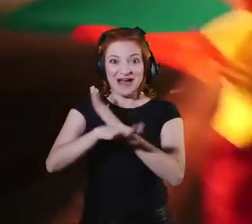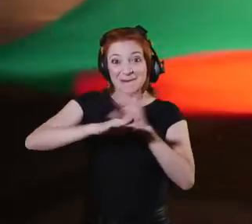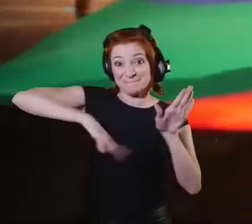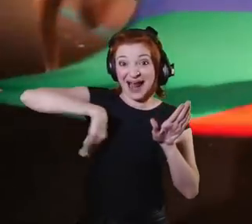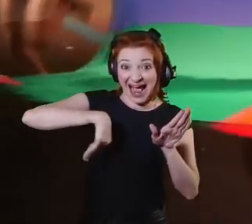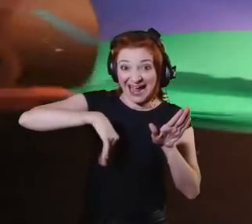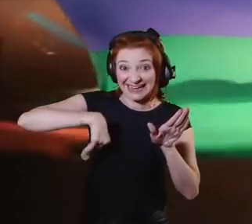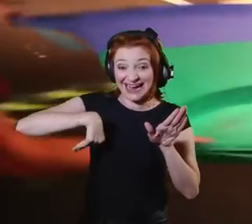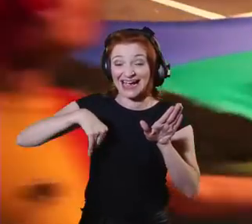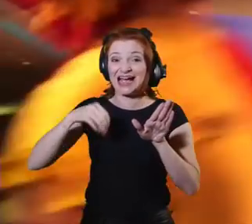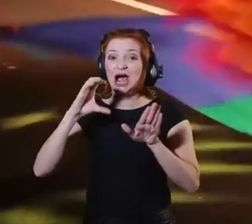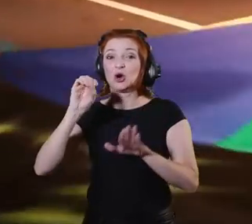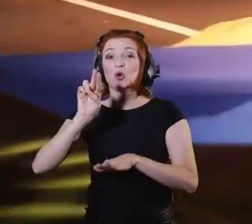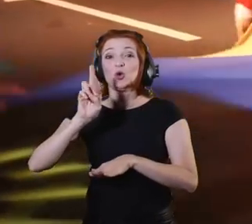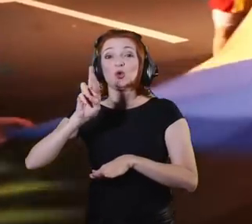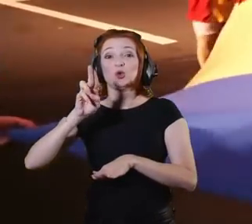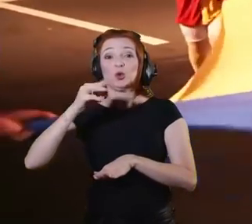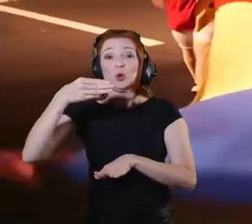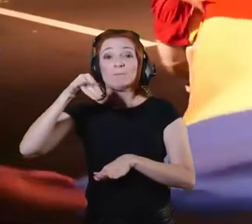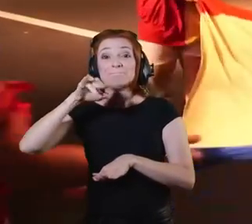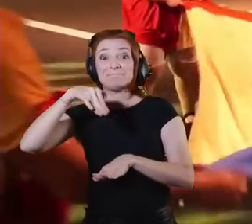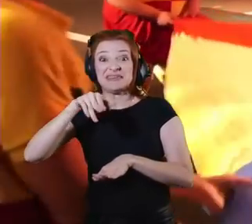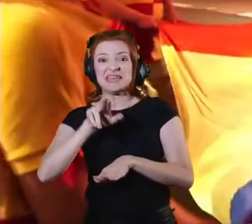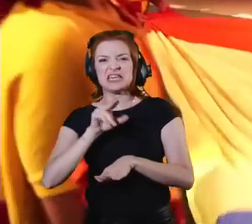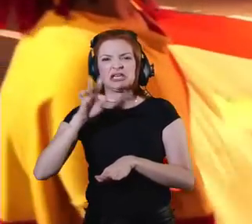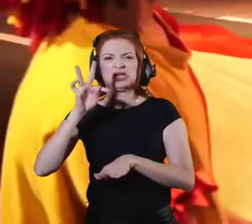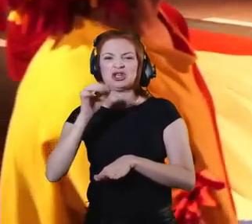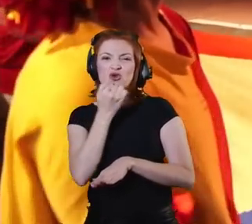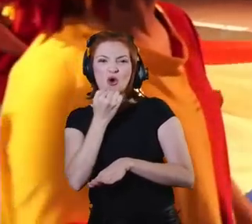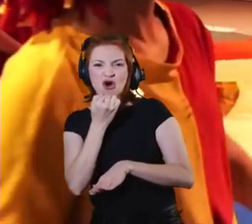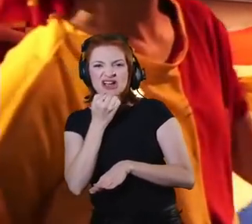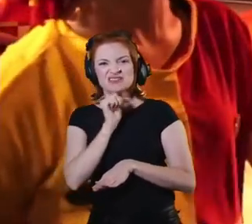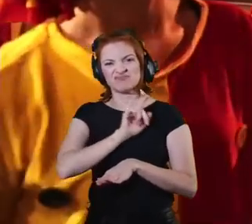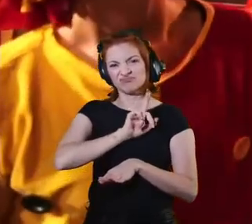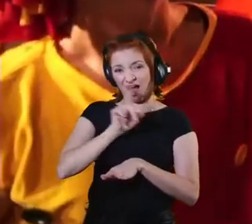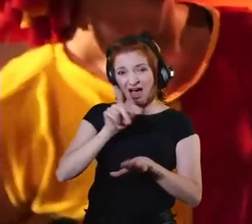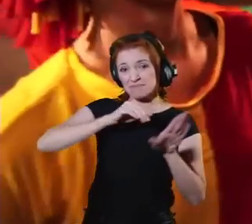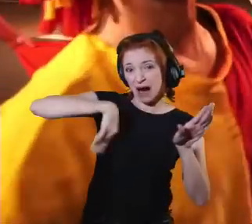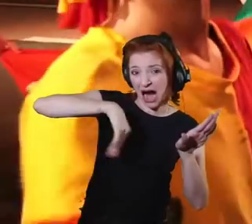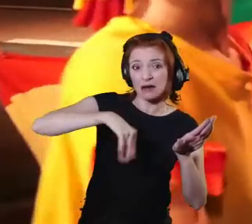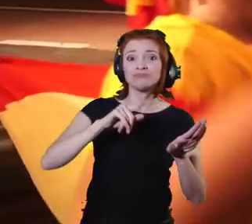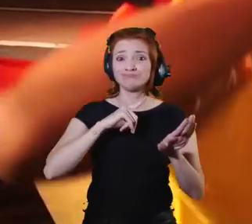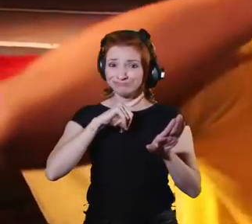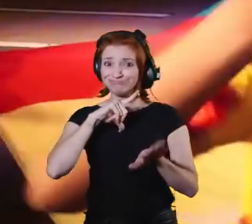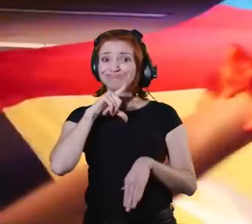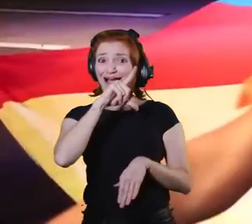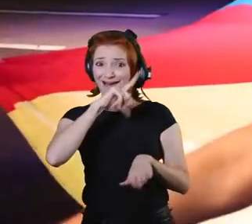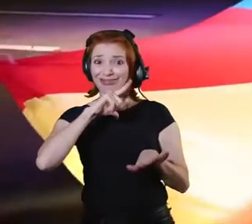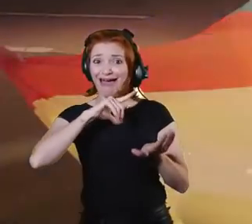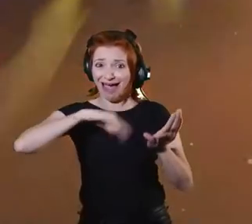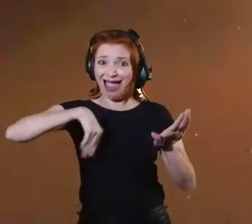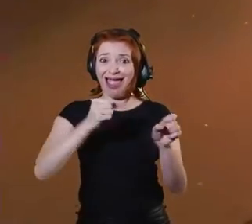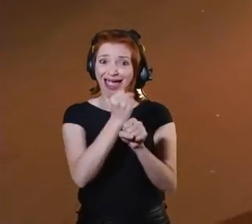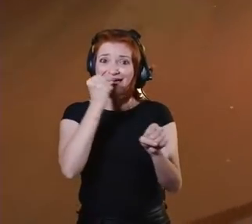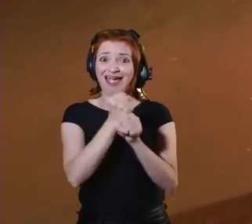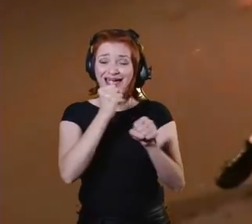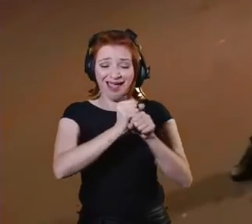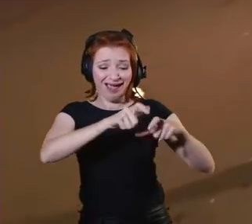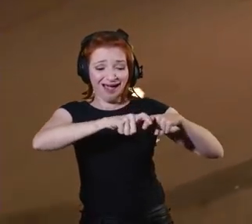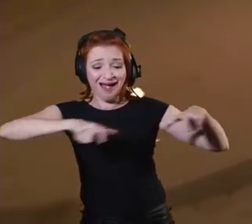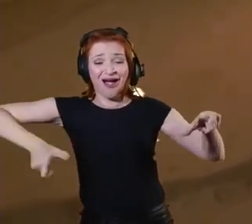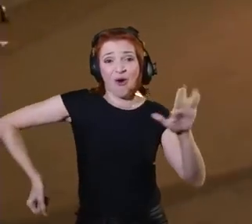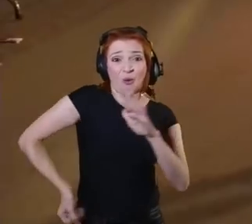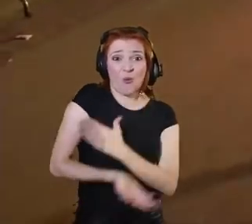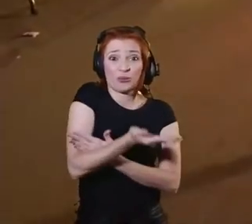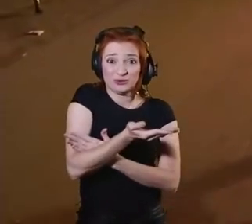até em Torres, a italianada daqui fez as cancha, pistas de bocha, a sim, cancha a lá. Cancha, faz, porque faz. Isso